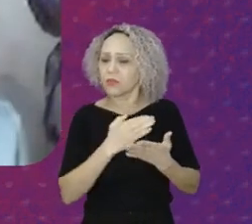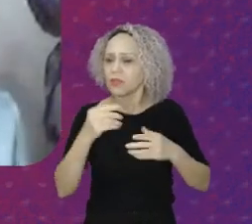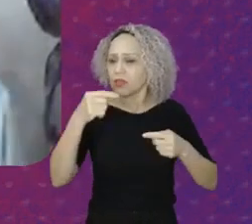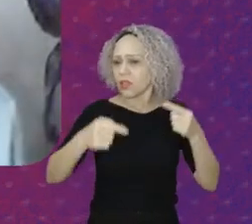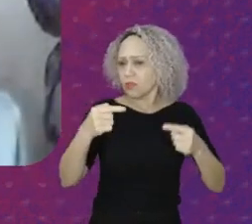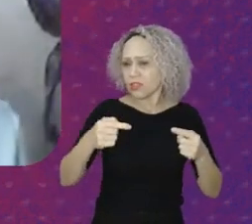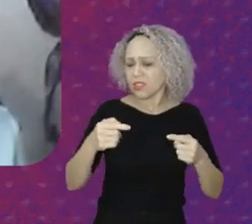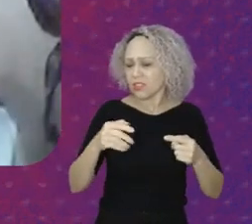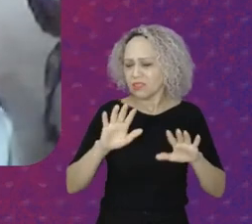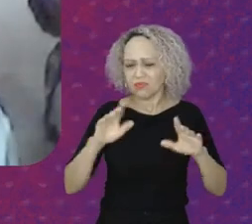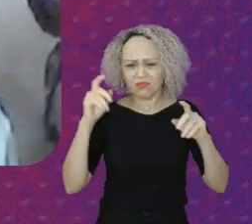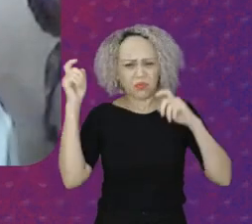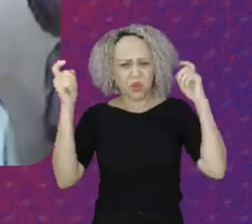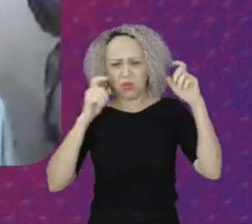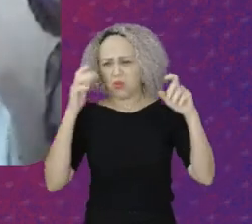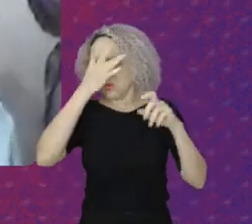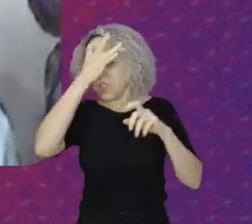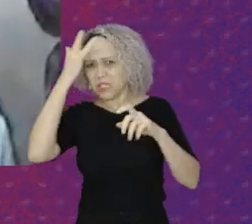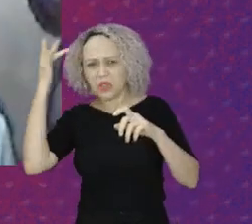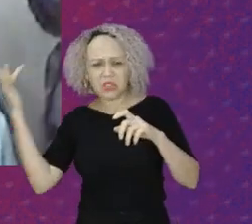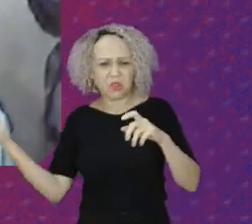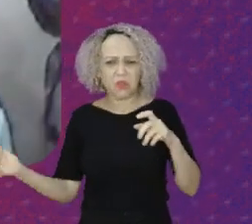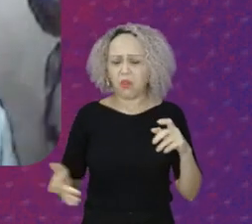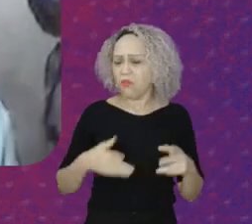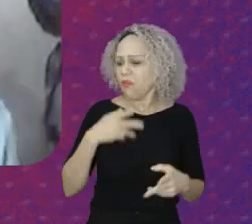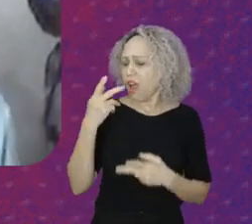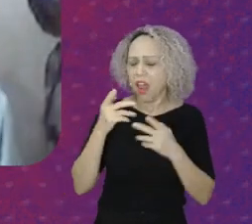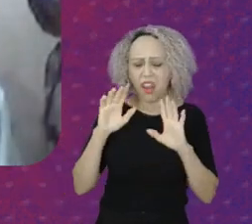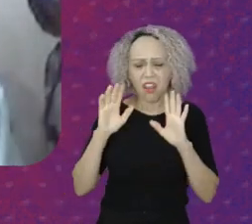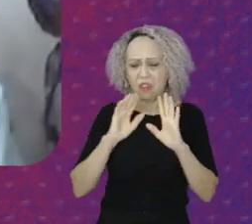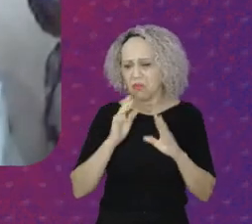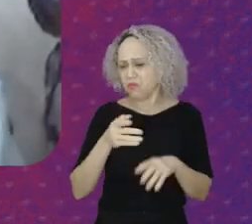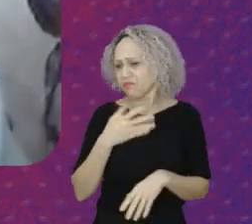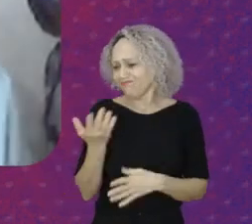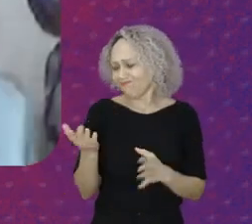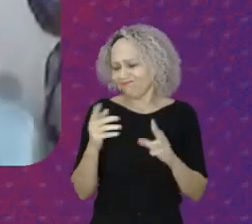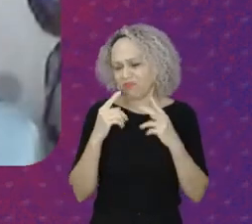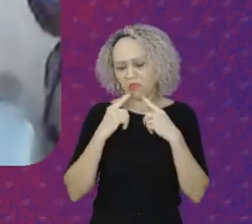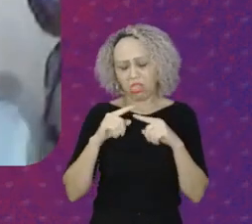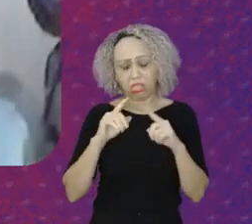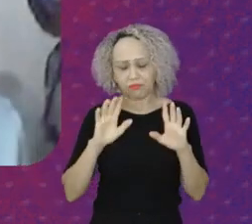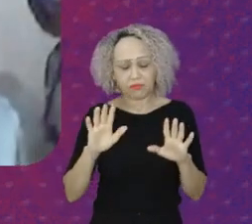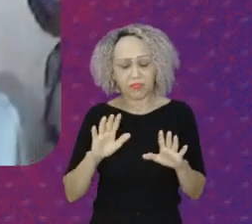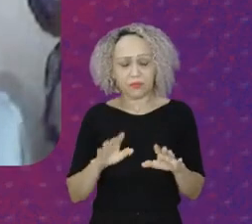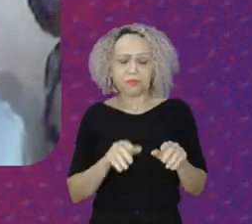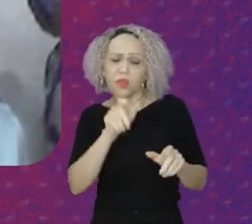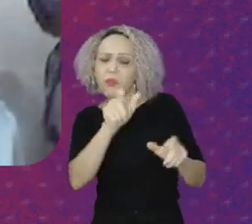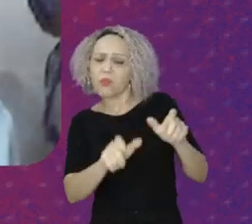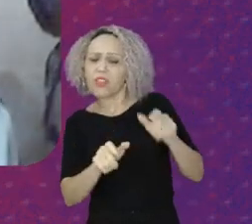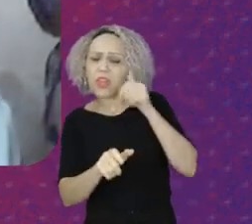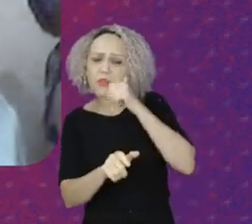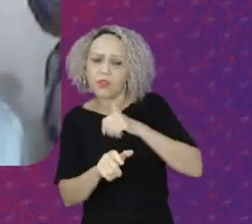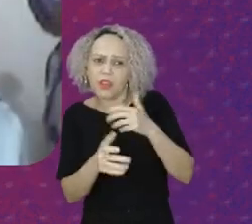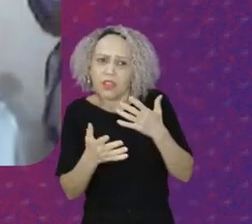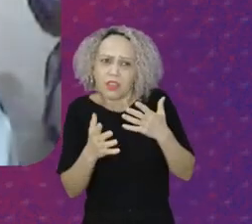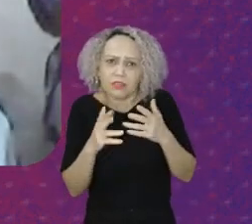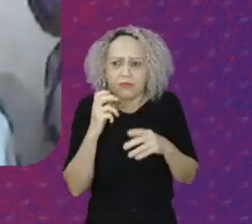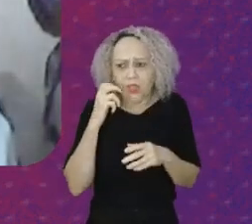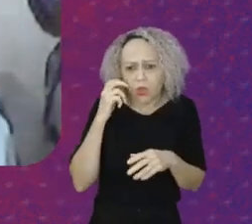com os que as pessoas falam. Você, mulher, que não gosta de falar no meio de